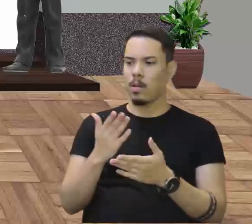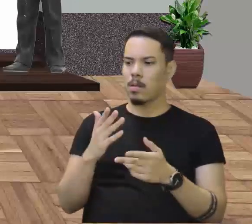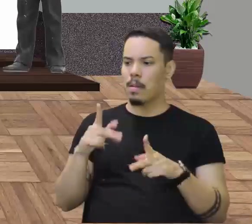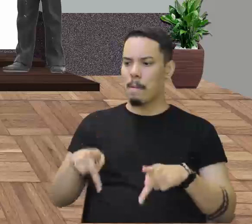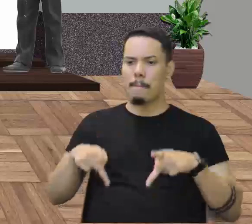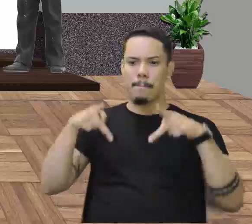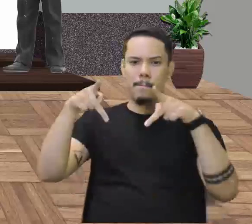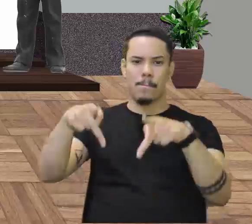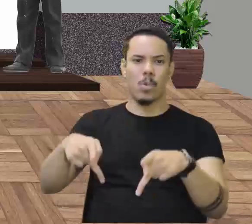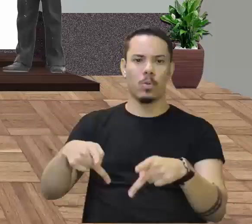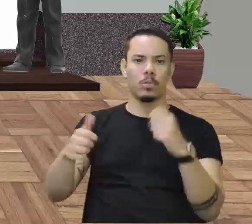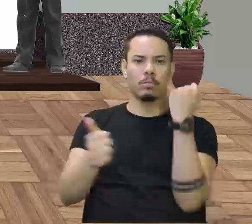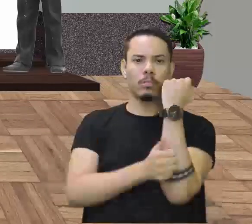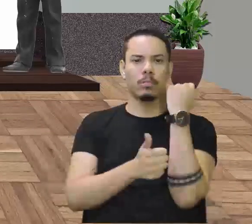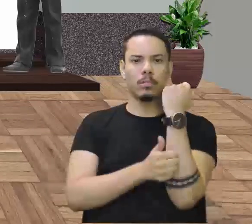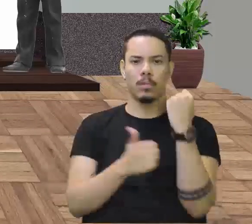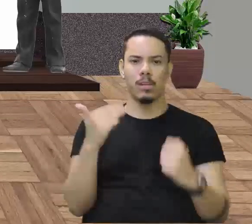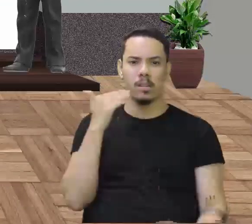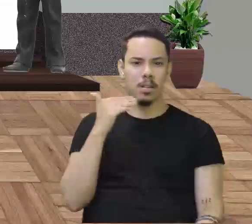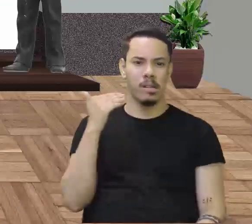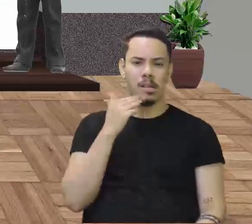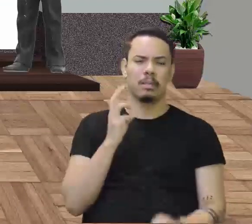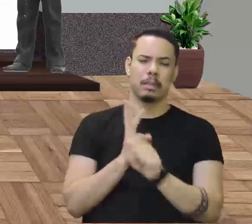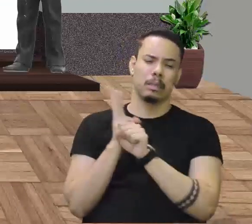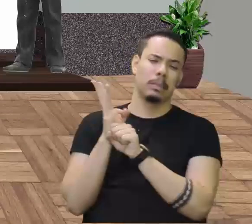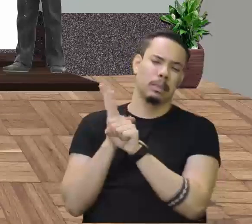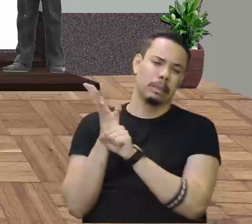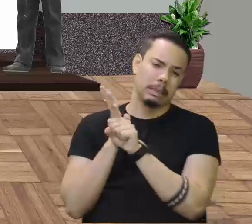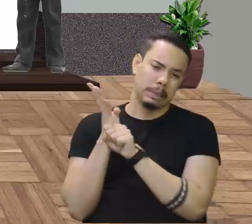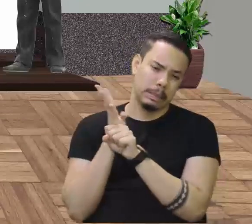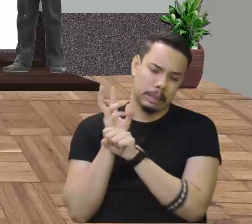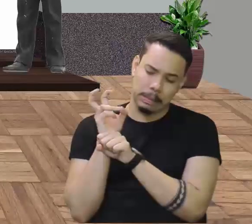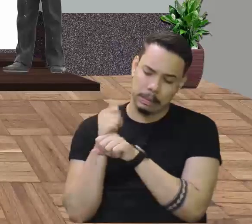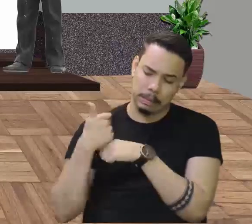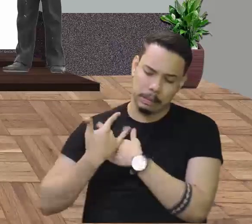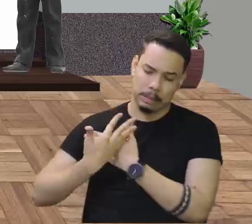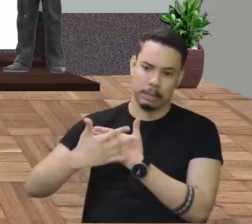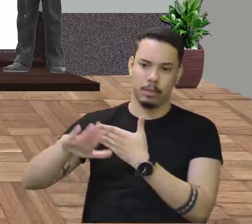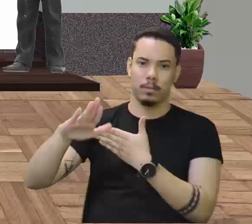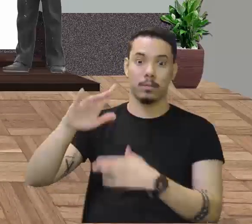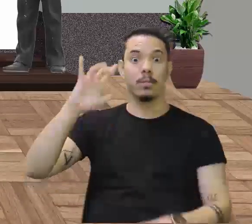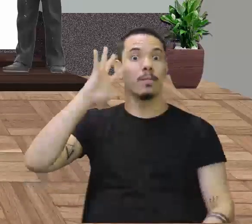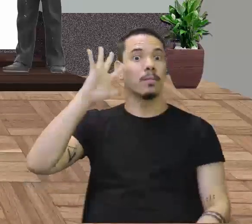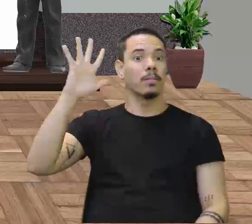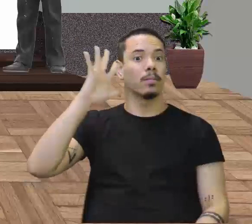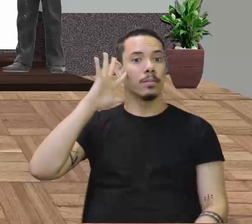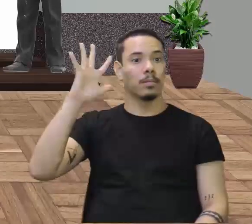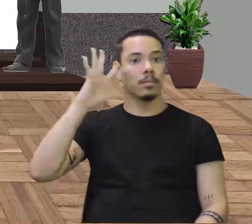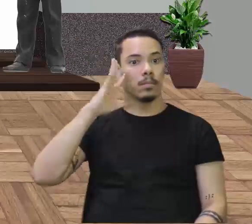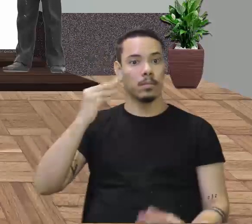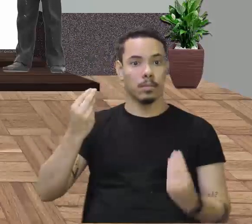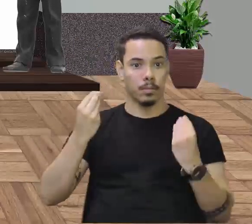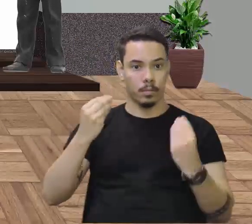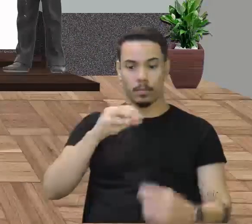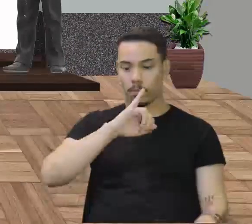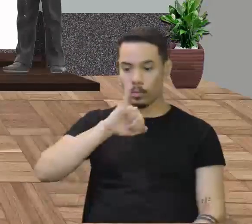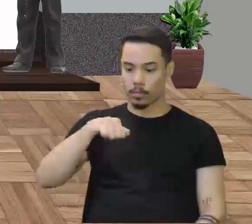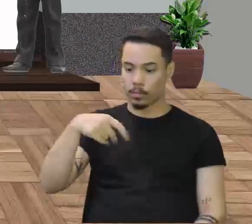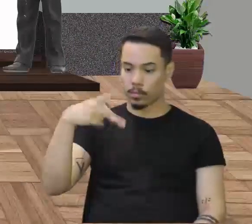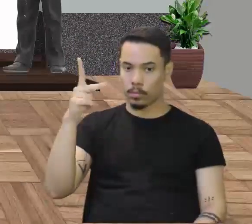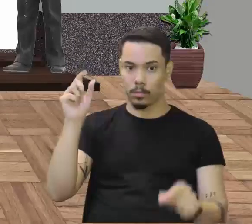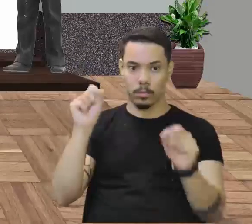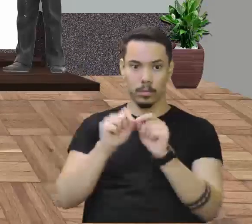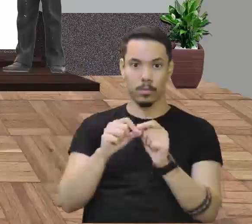pontezinha de madeira, que o povo passa 3, 4 anos para construir. Agora imagina o que Juscelino Kubitschek fez,